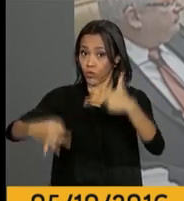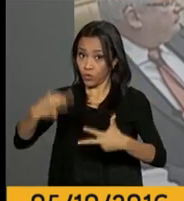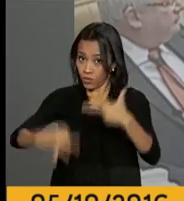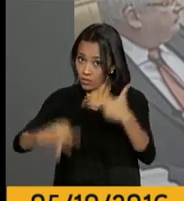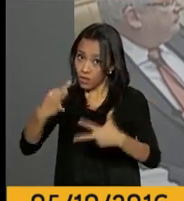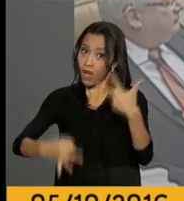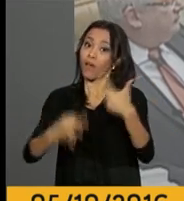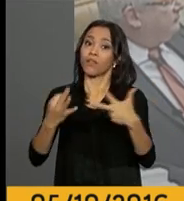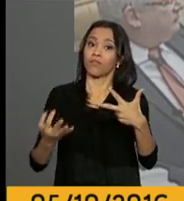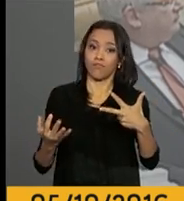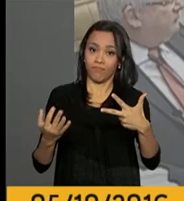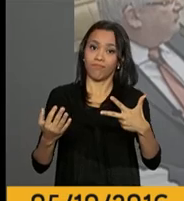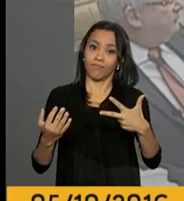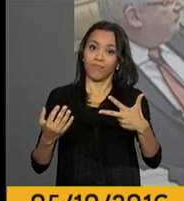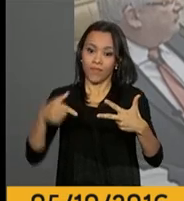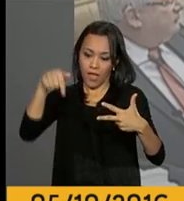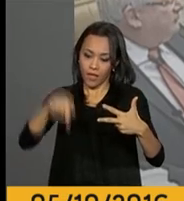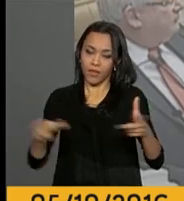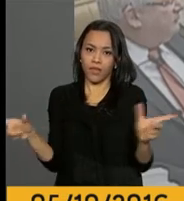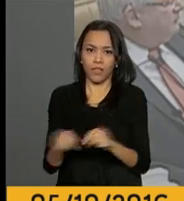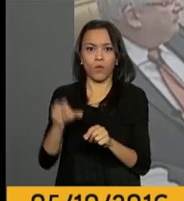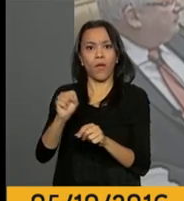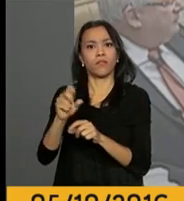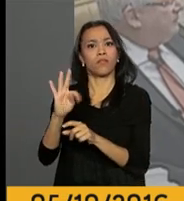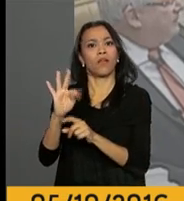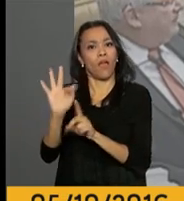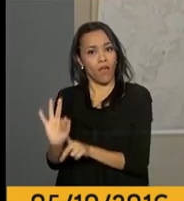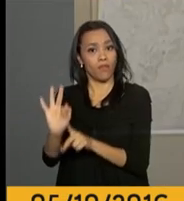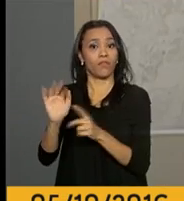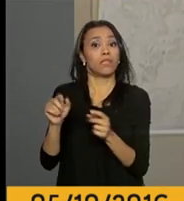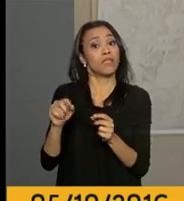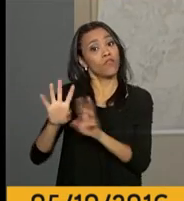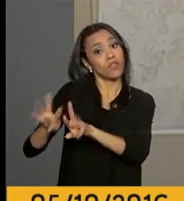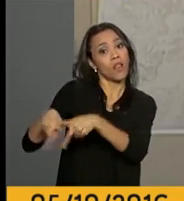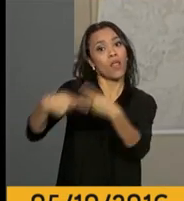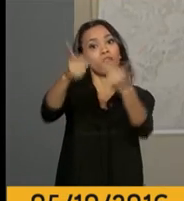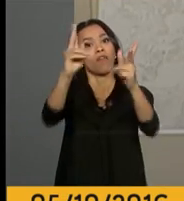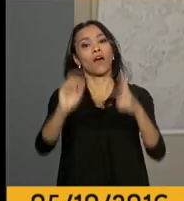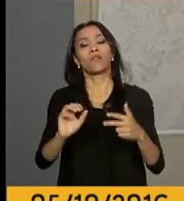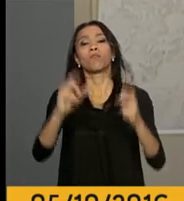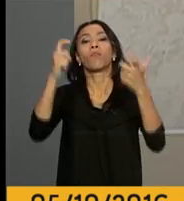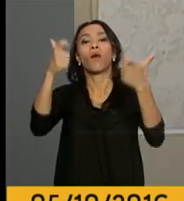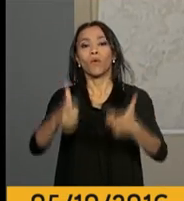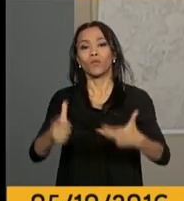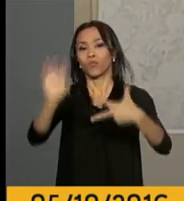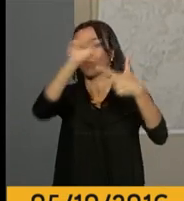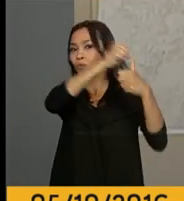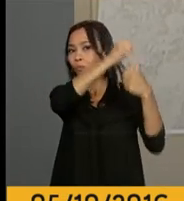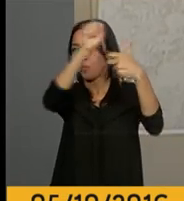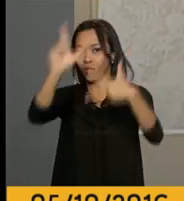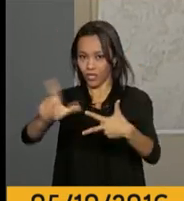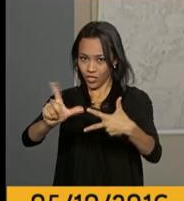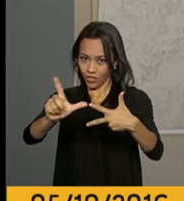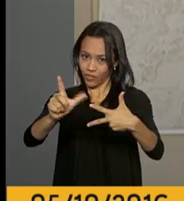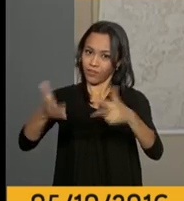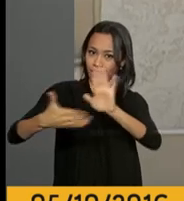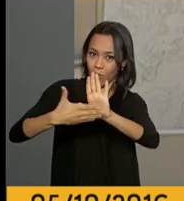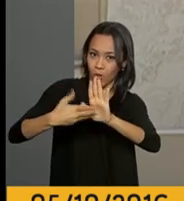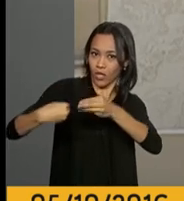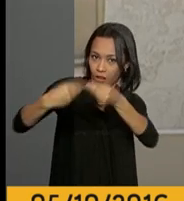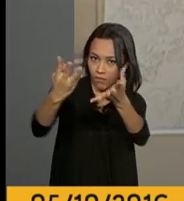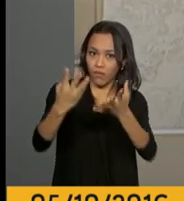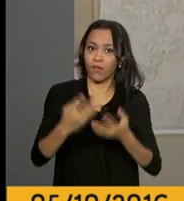no particular do Supremo Tribunal Federal e que fossem levados ao poder legislativo mais uma vez eh